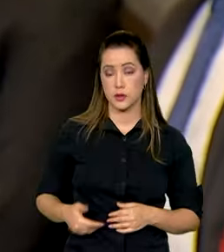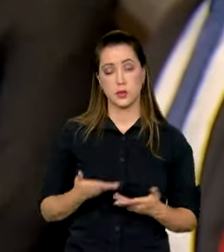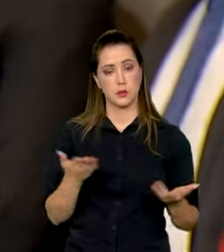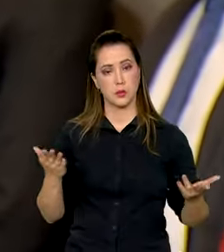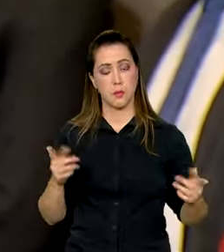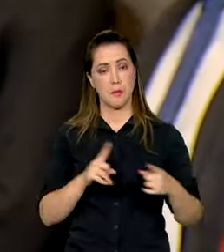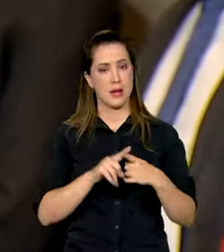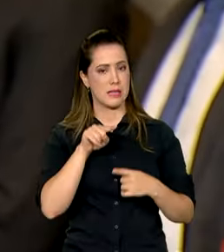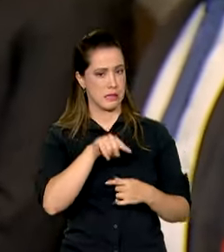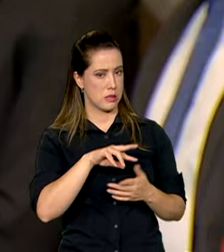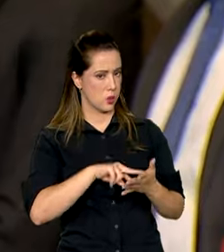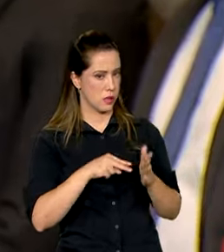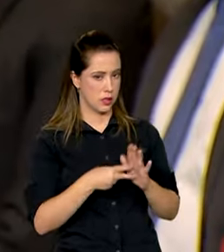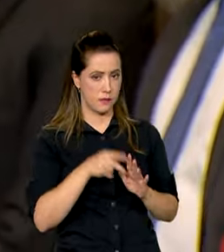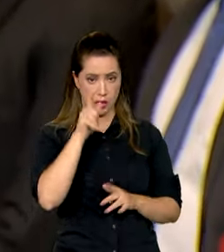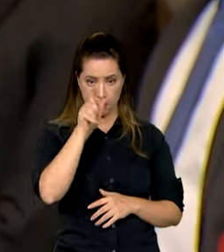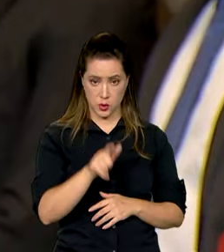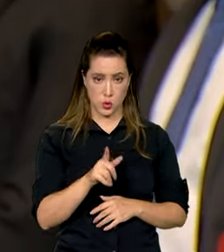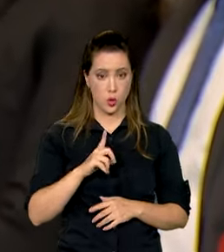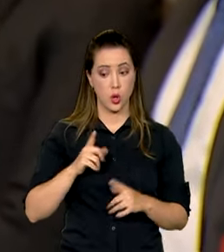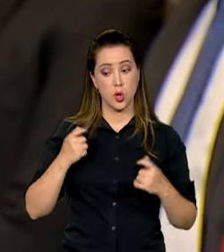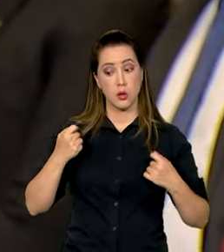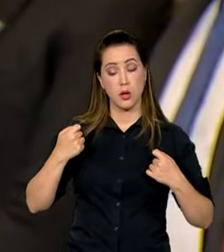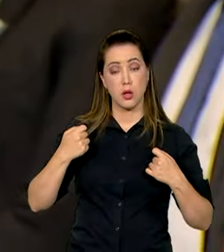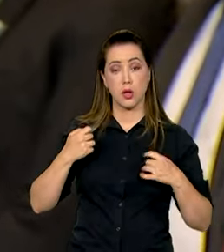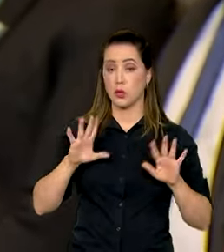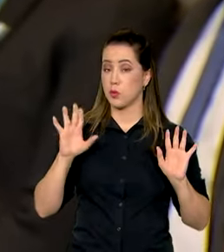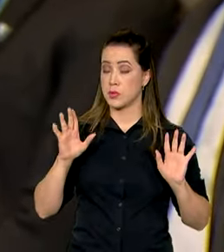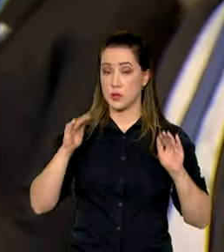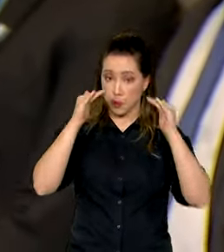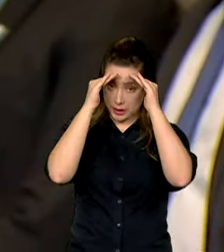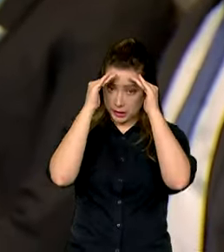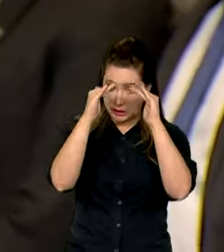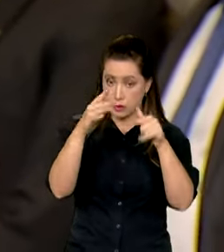quer dizer que um servidor público não tenha o dever funcional